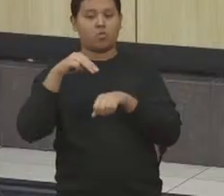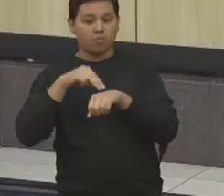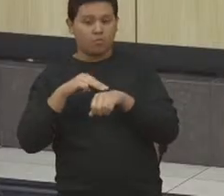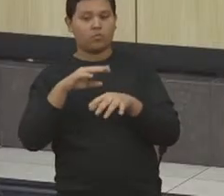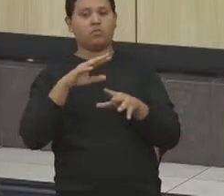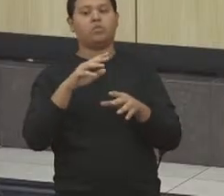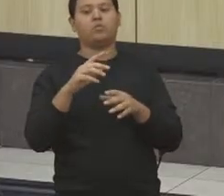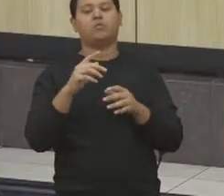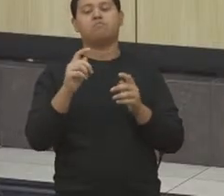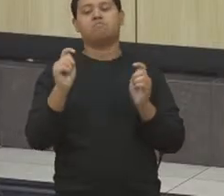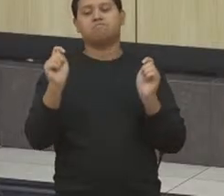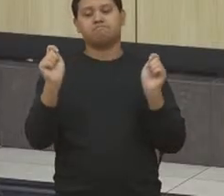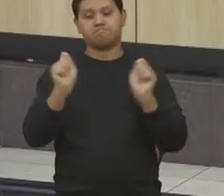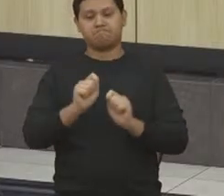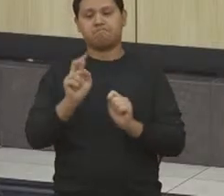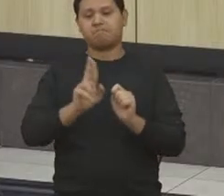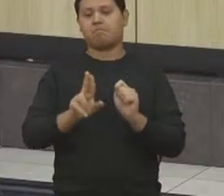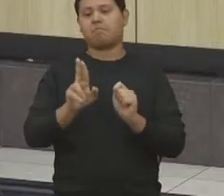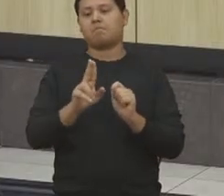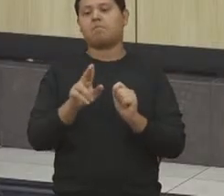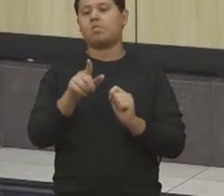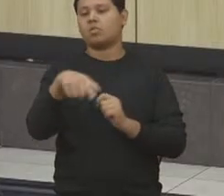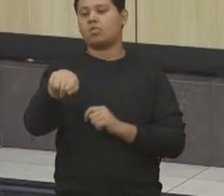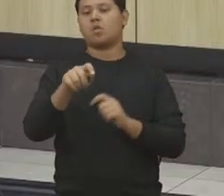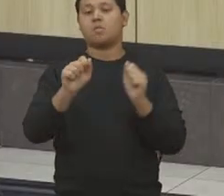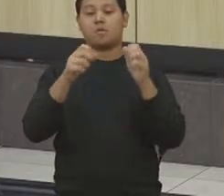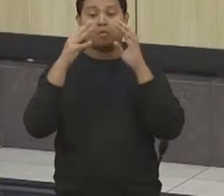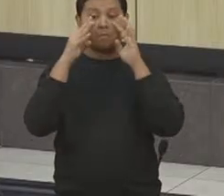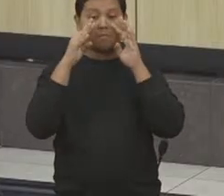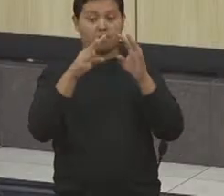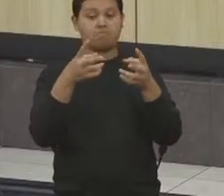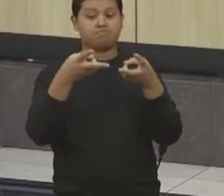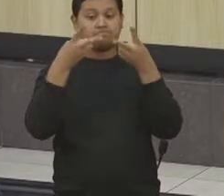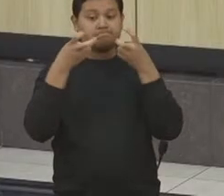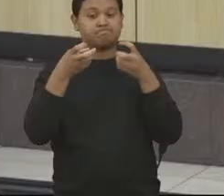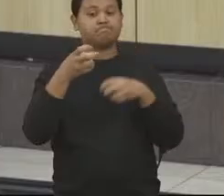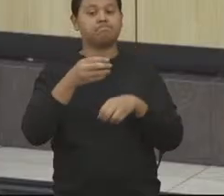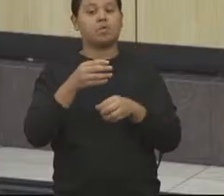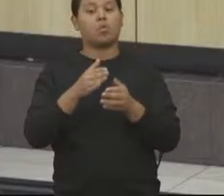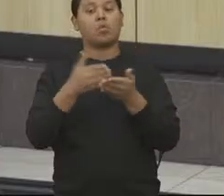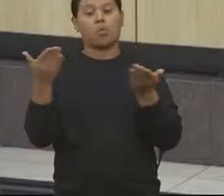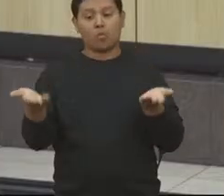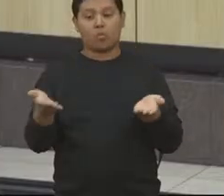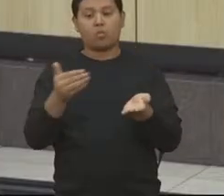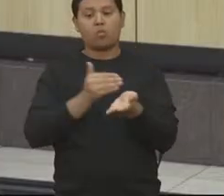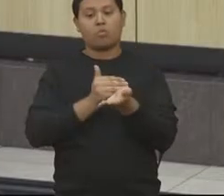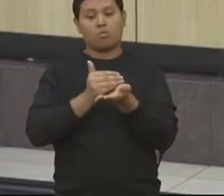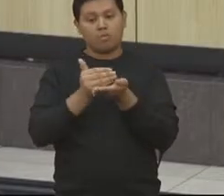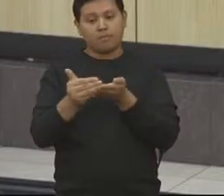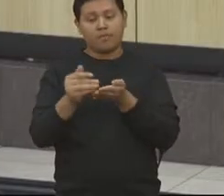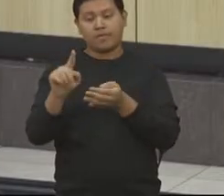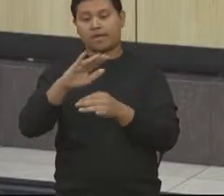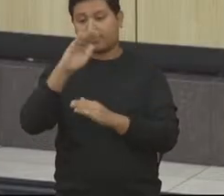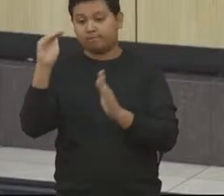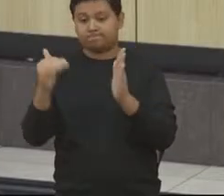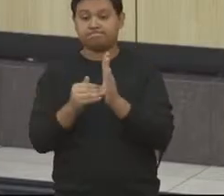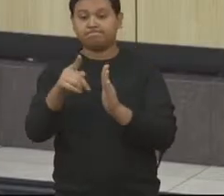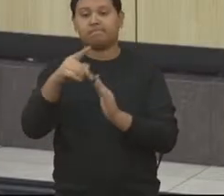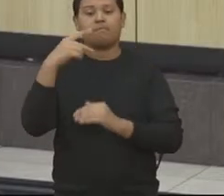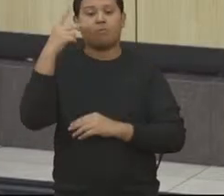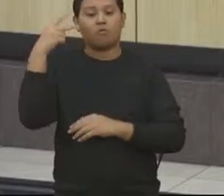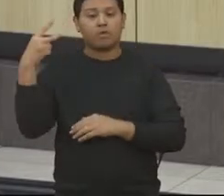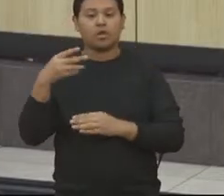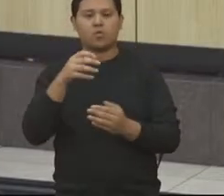resolução, e a gente pede a todos os vereadores para que possam se atentar ao tempo. O tempo, quando for terminado, o vereador será